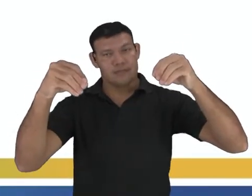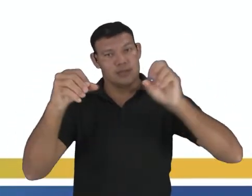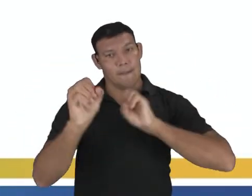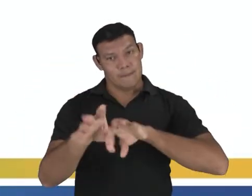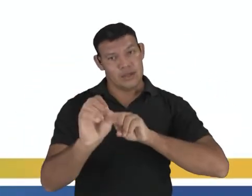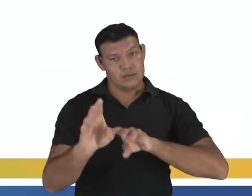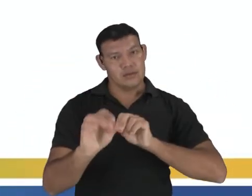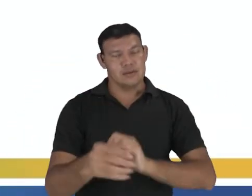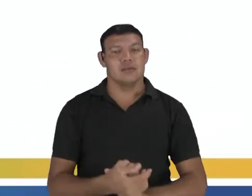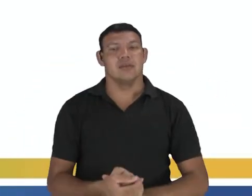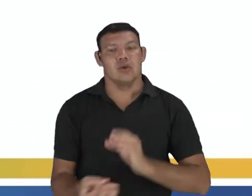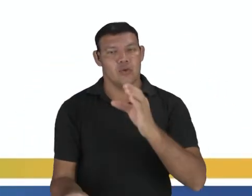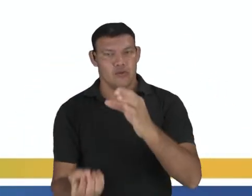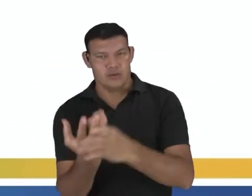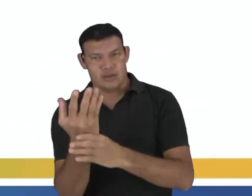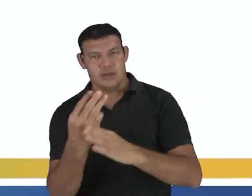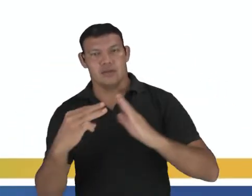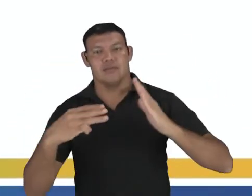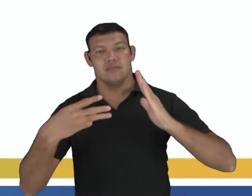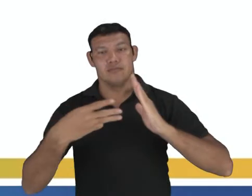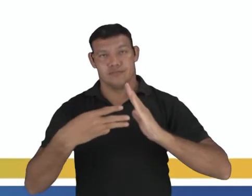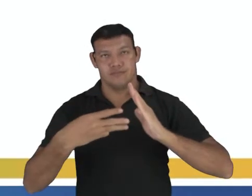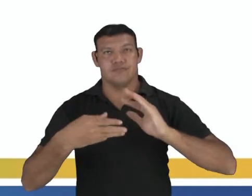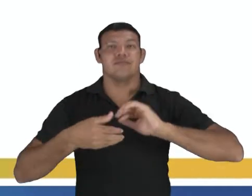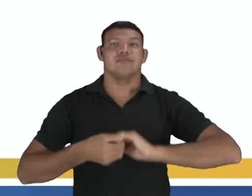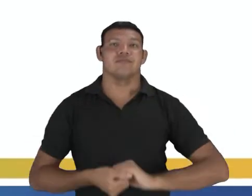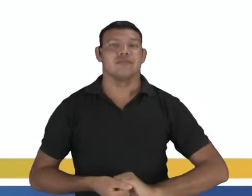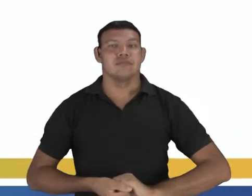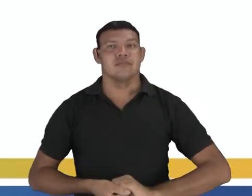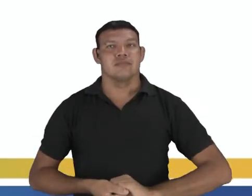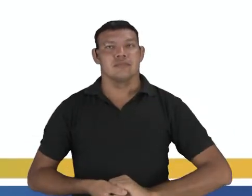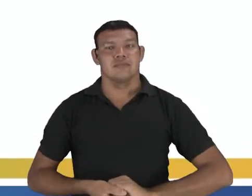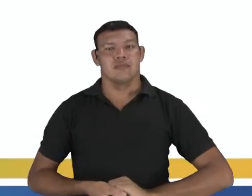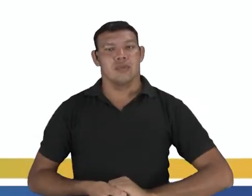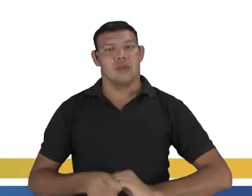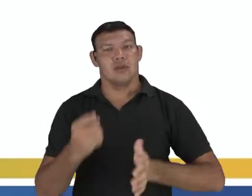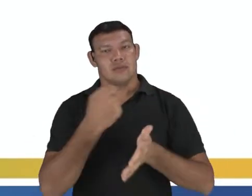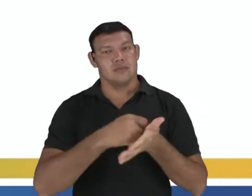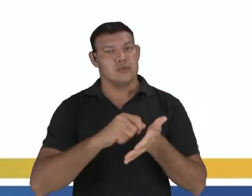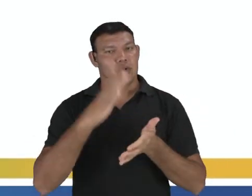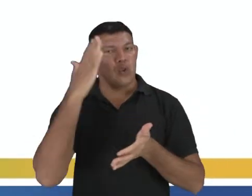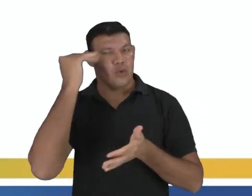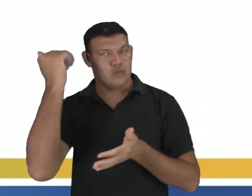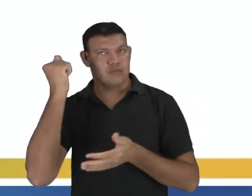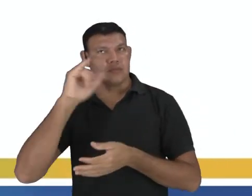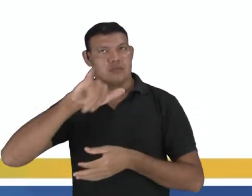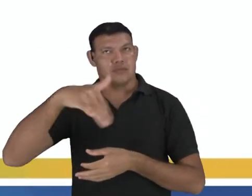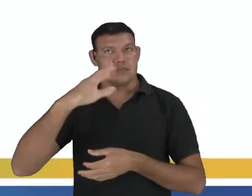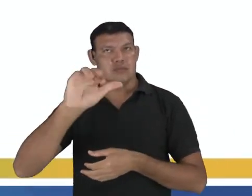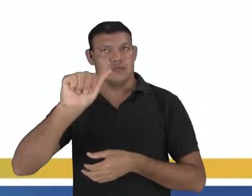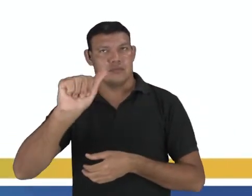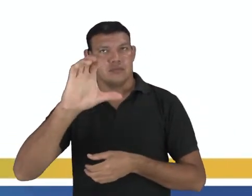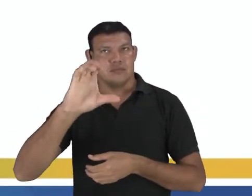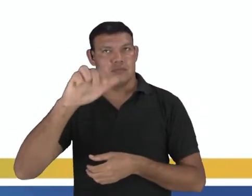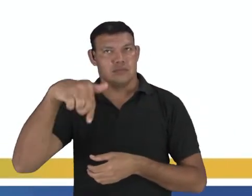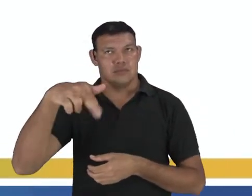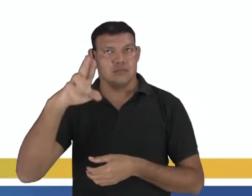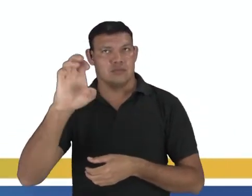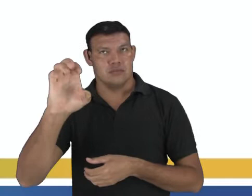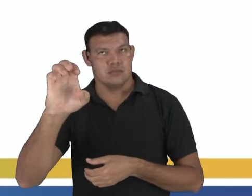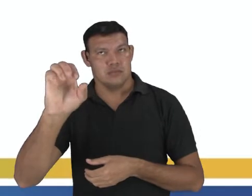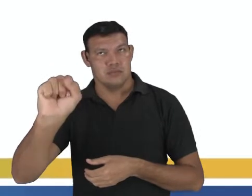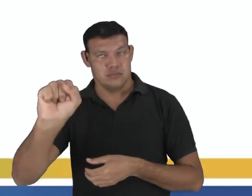em 1999, escrito por Jacques Delors. E aí traz 4 pilares que são fundamentais. O primeiro se